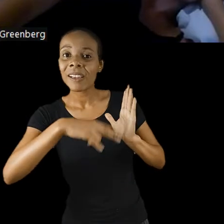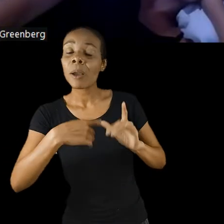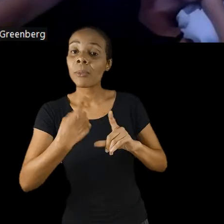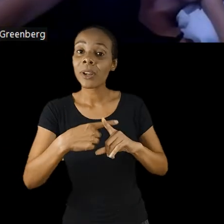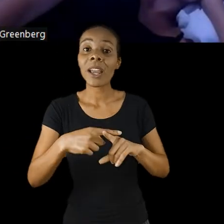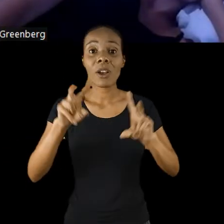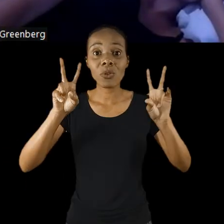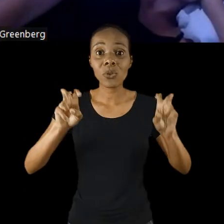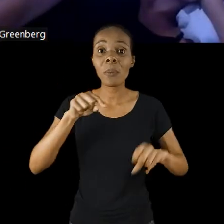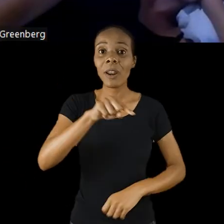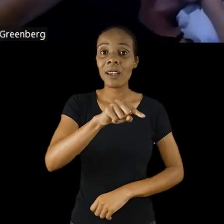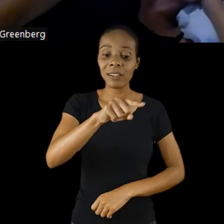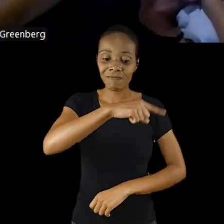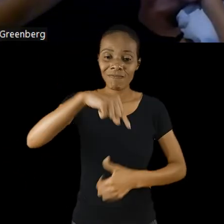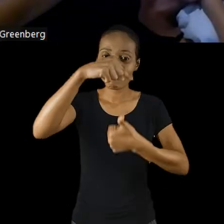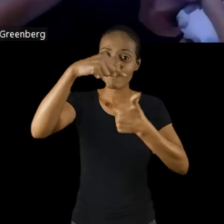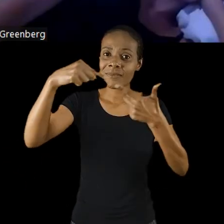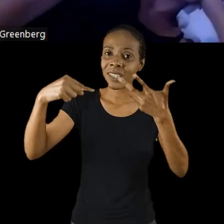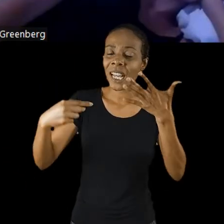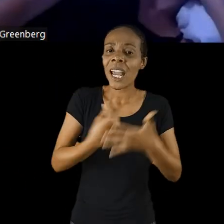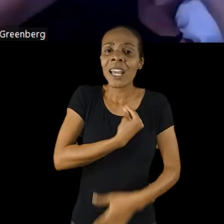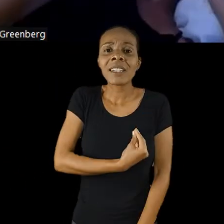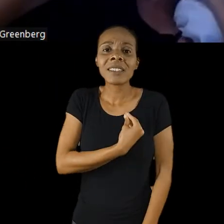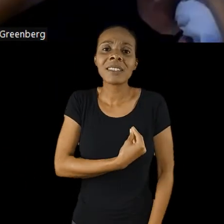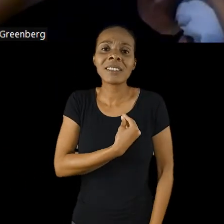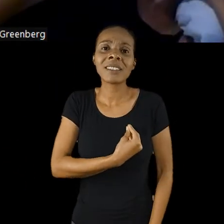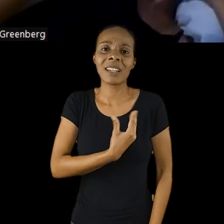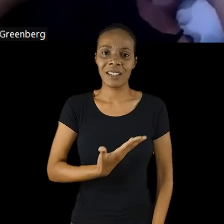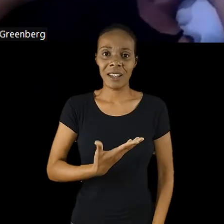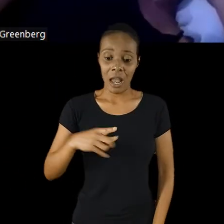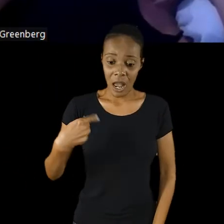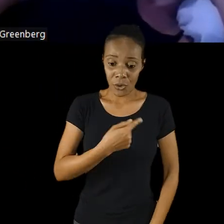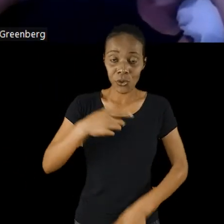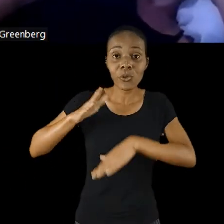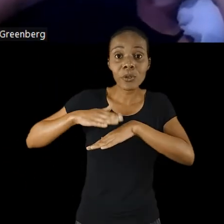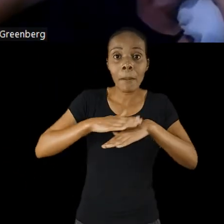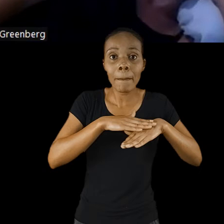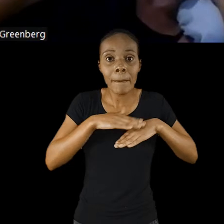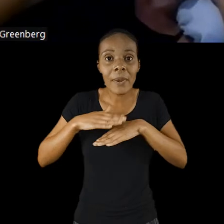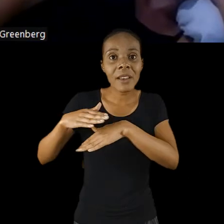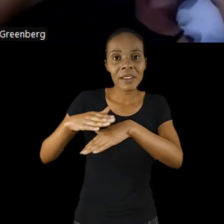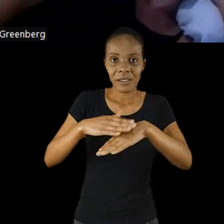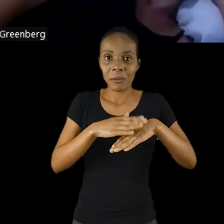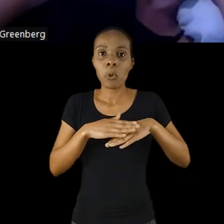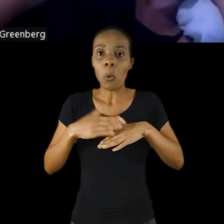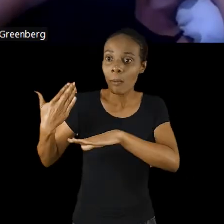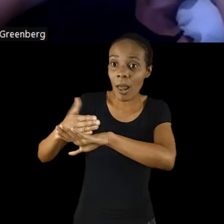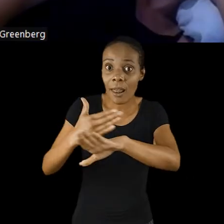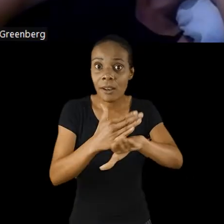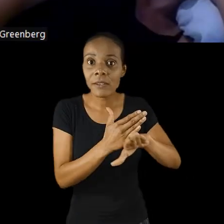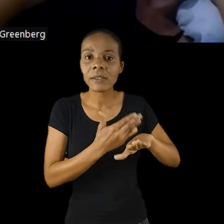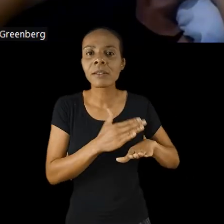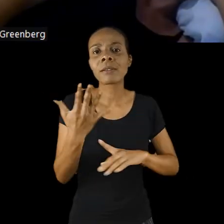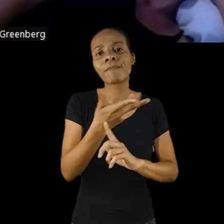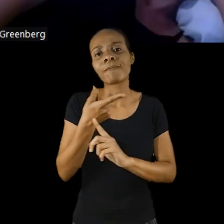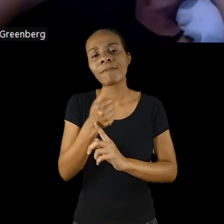essas existências performáticas, nesse sentido de performar a gente mesmo, nesse campo do agora, porque só agora a